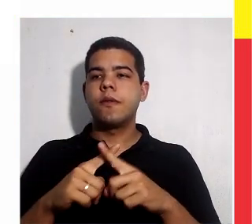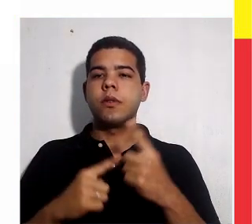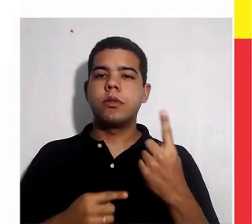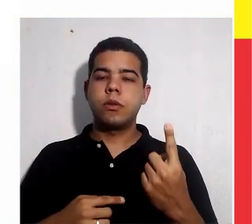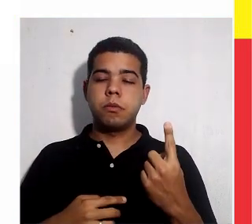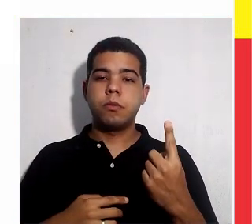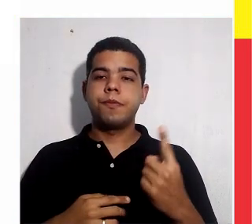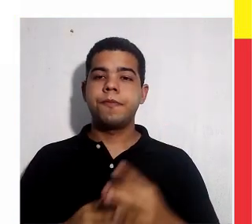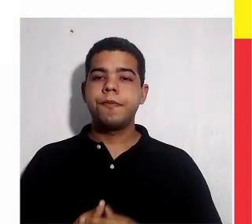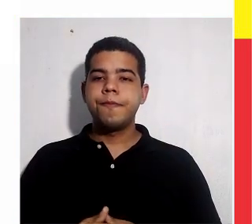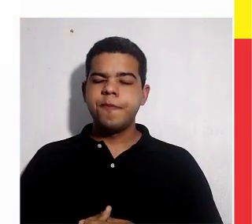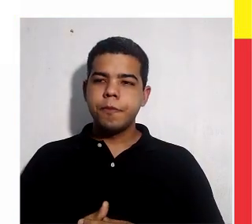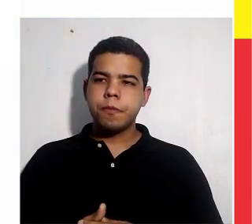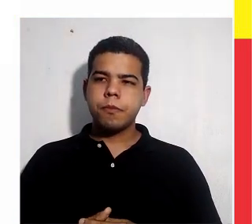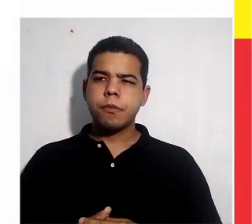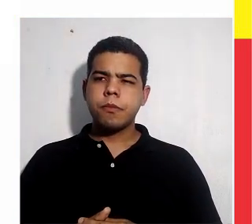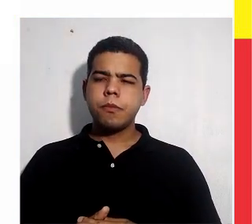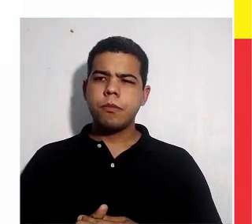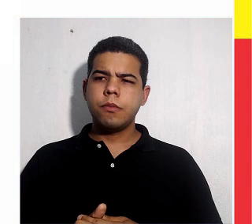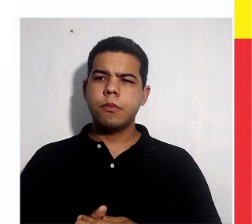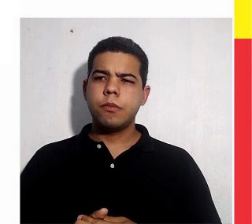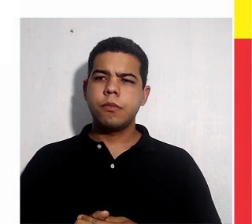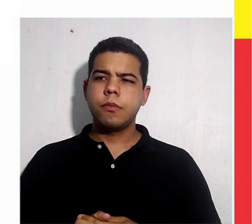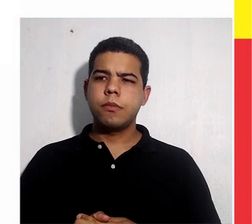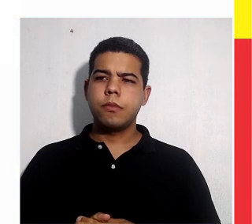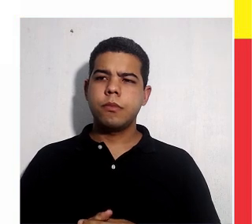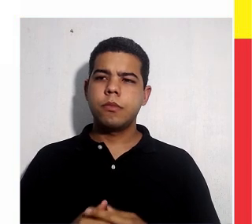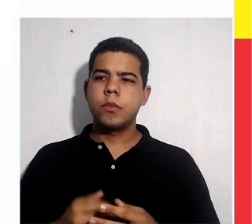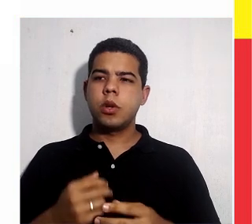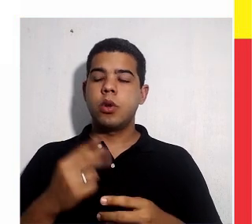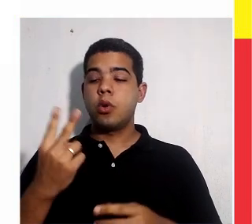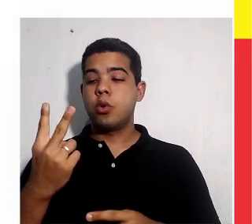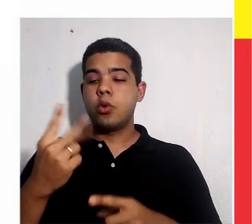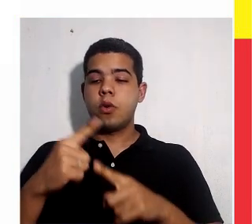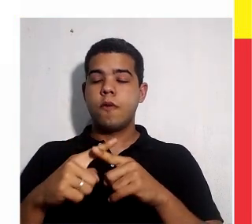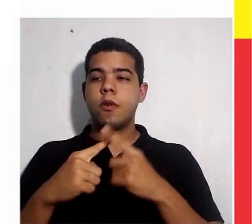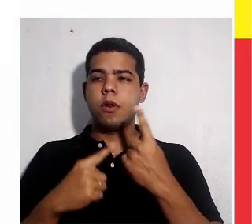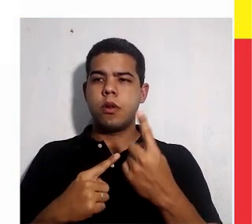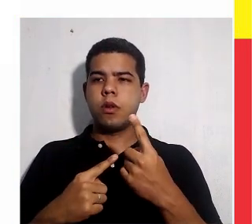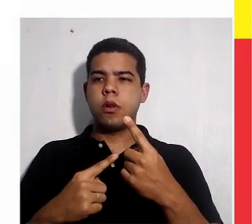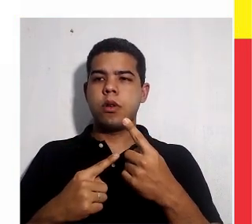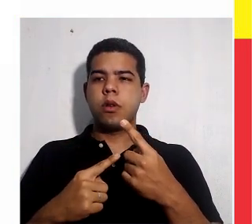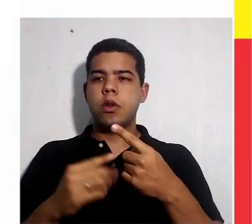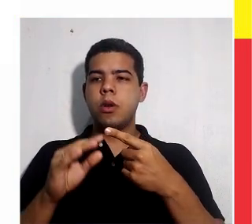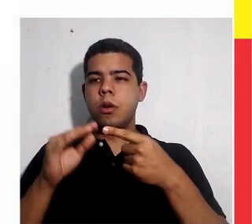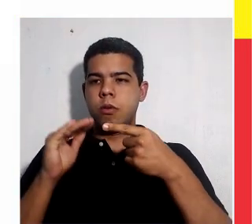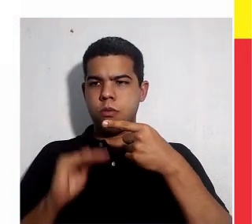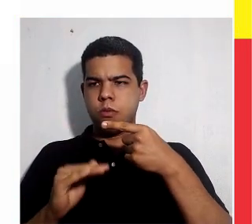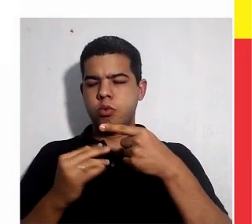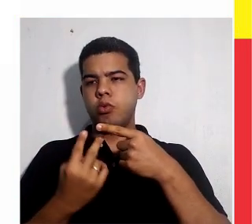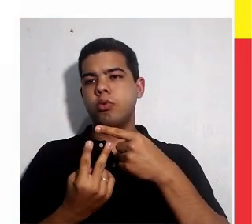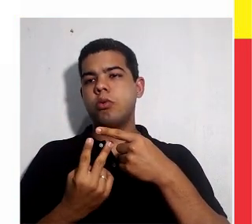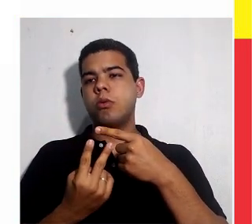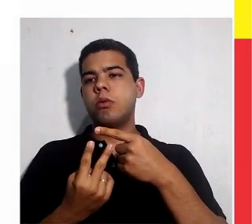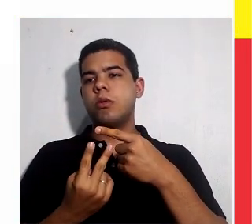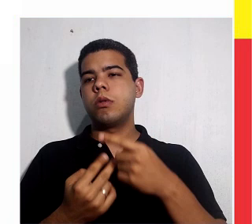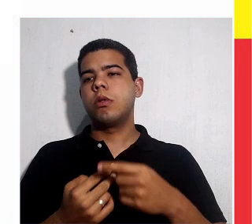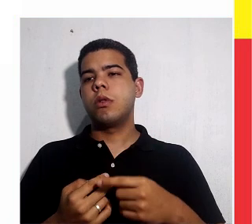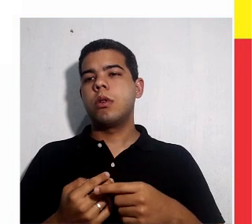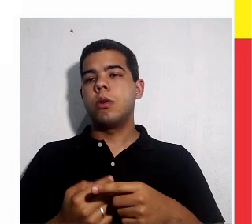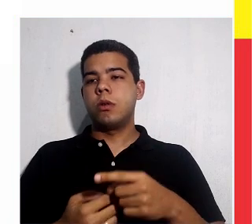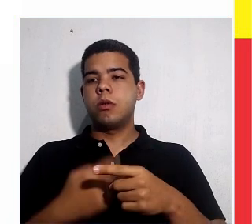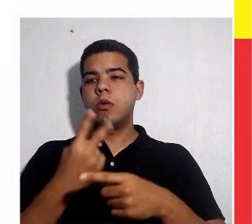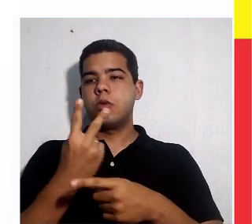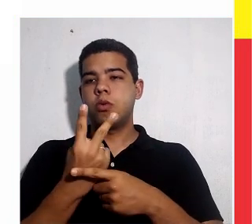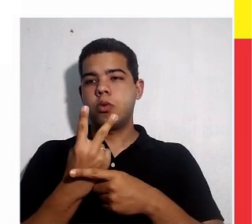que é base 2 vezes altura 1. 2 vezes 1 metro dividido por 2.